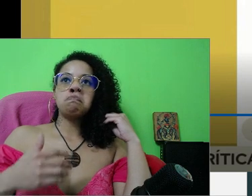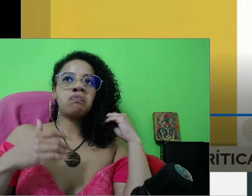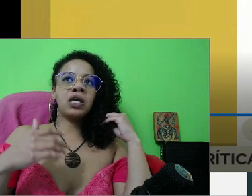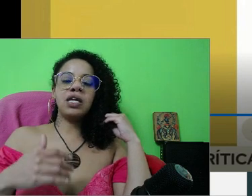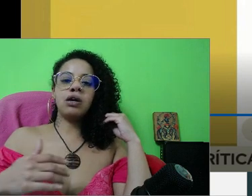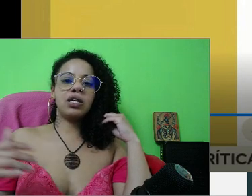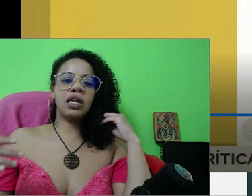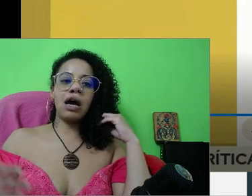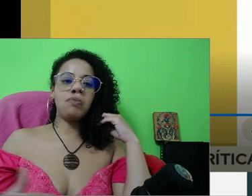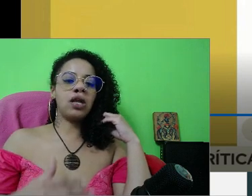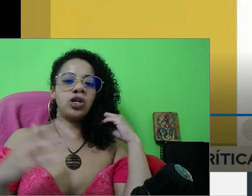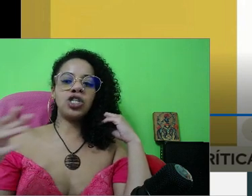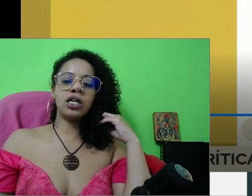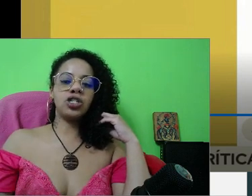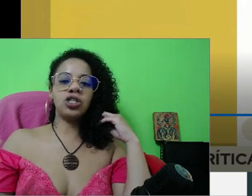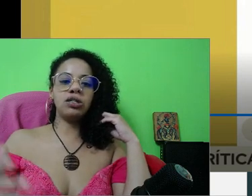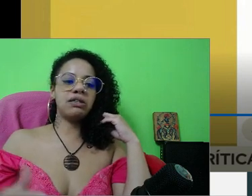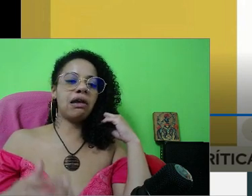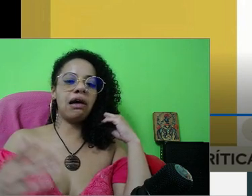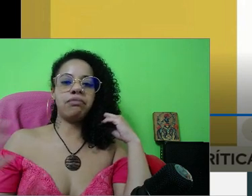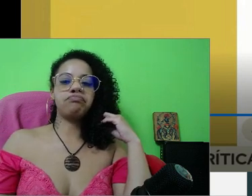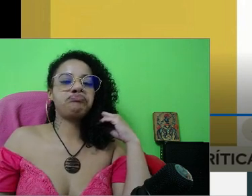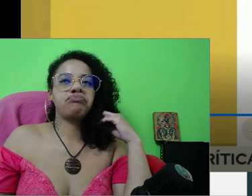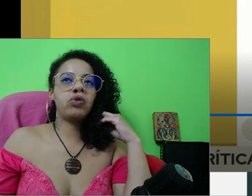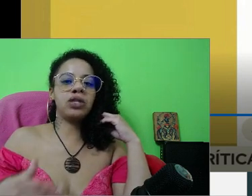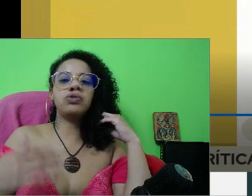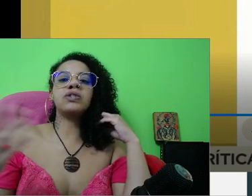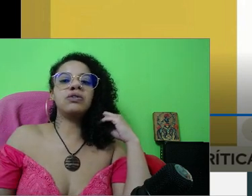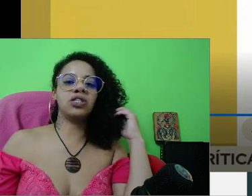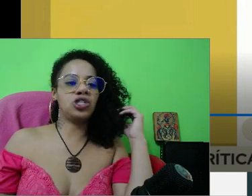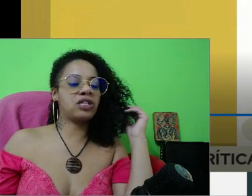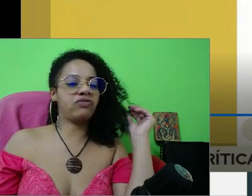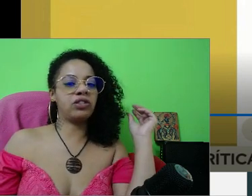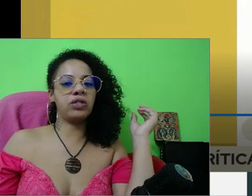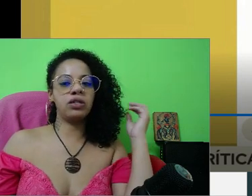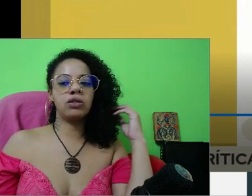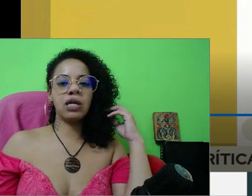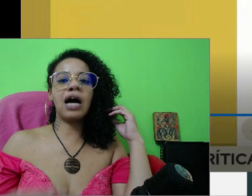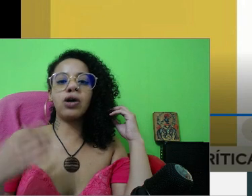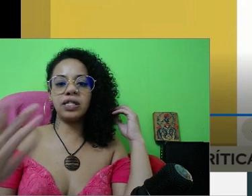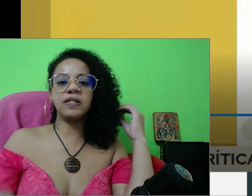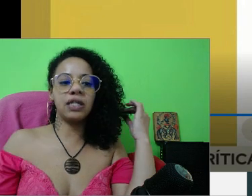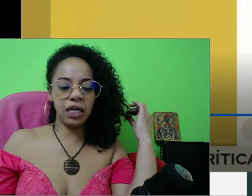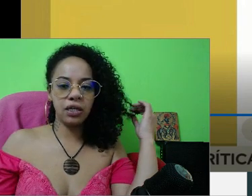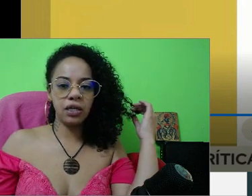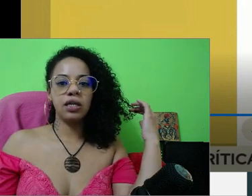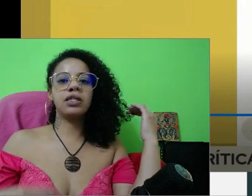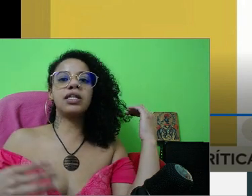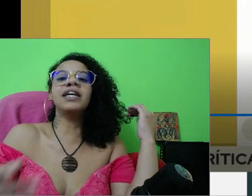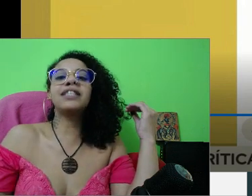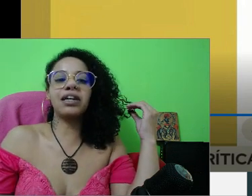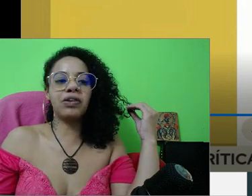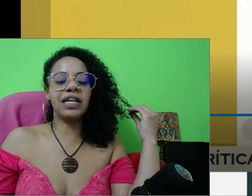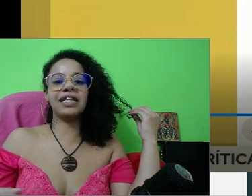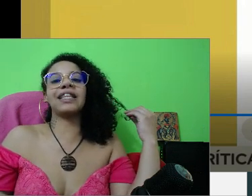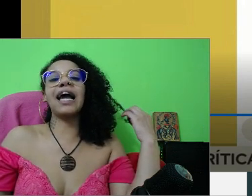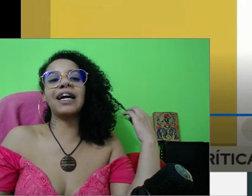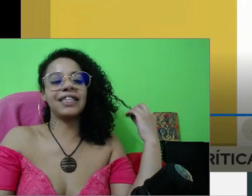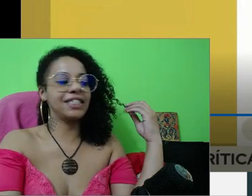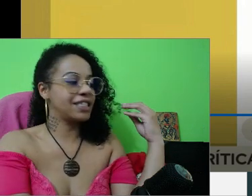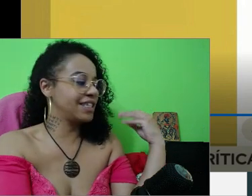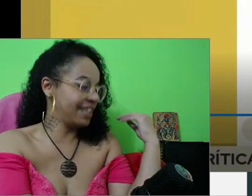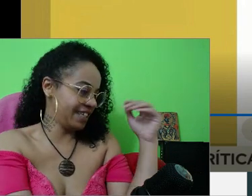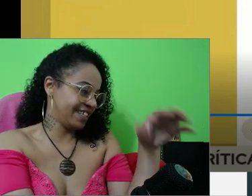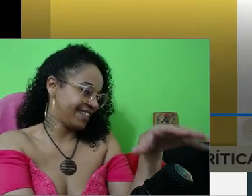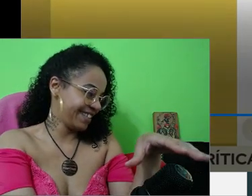esquerda iria alterar uma lógica de sei lá Quantos anos a gente tá falando aí agora sim né 30 40